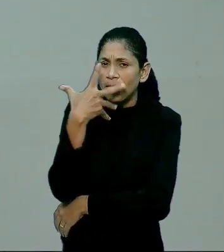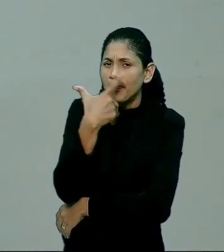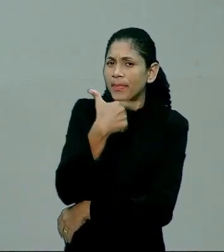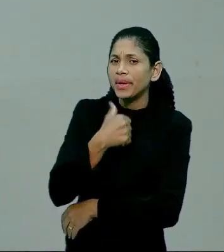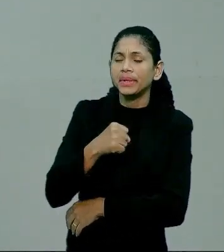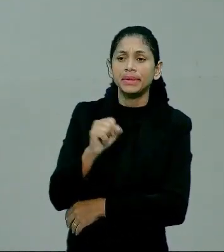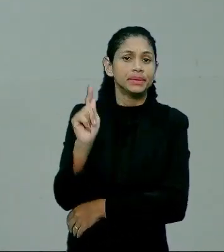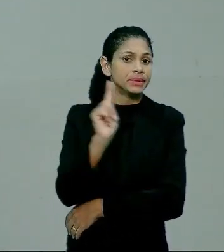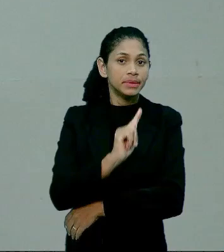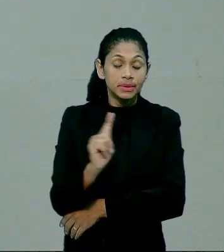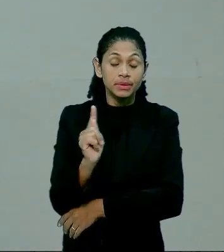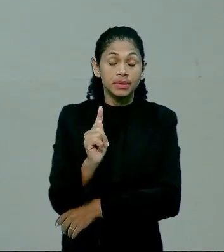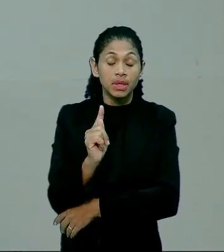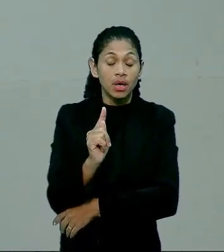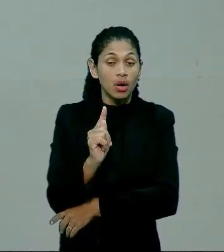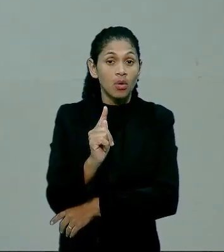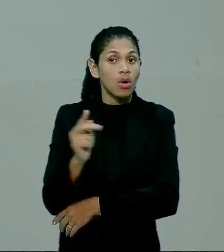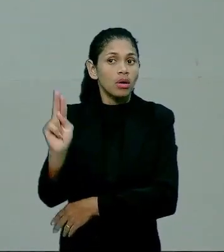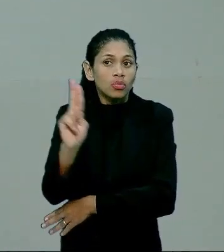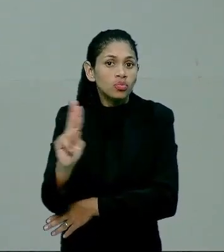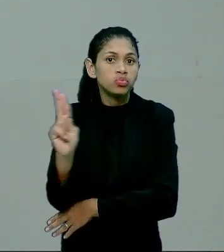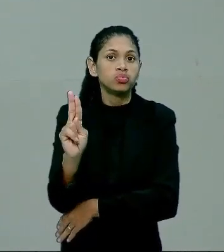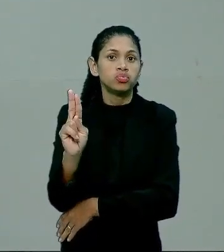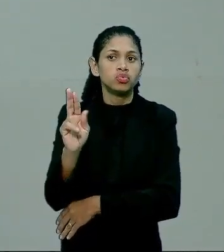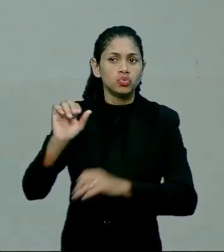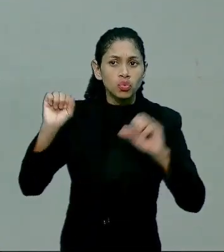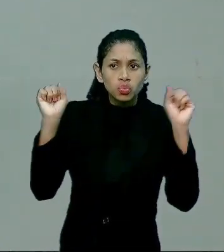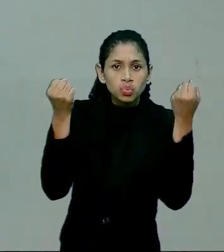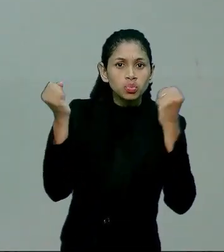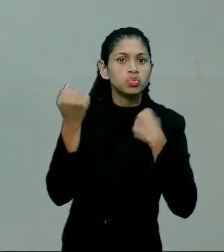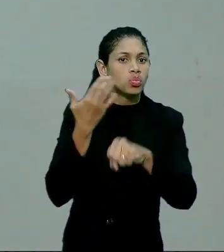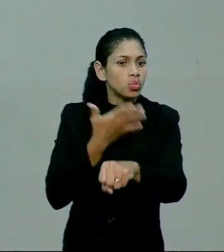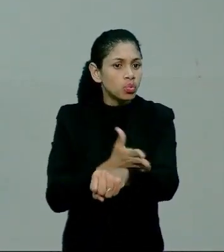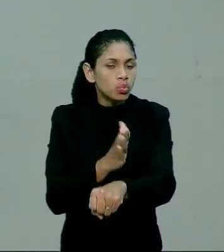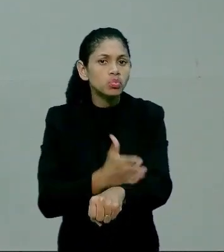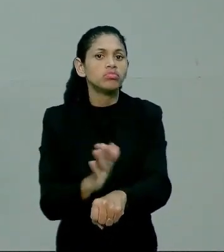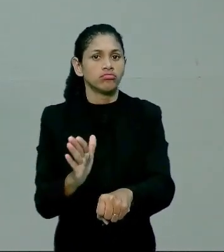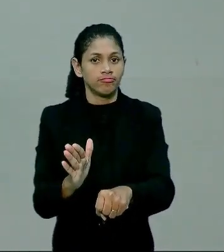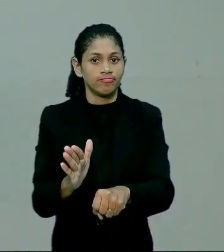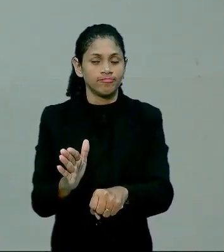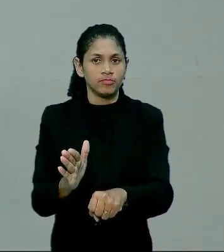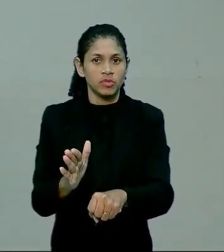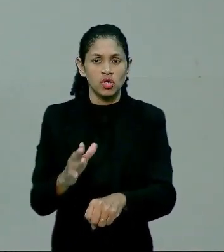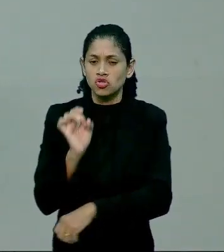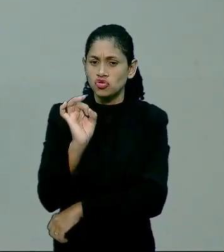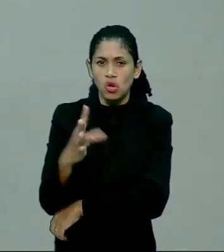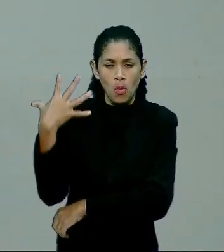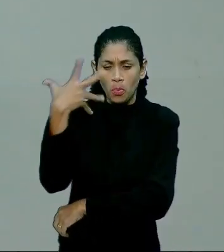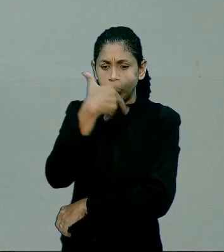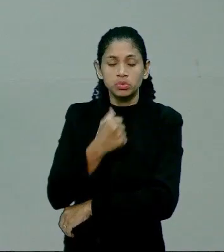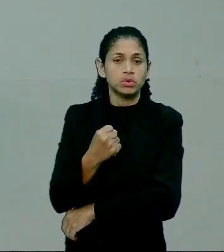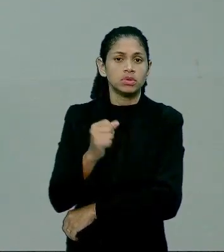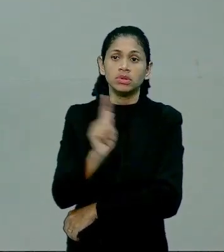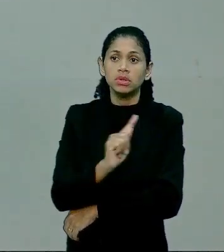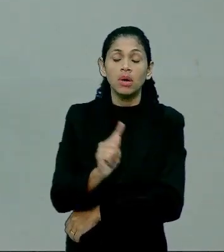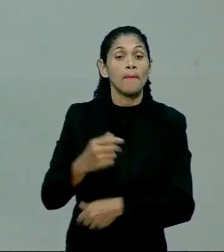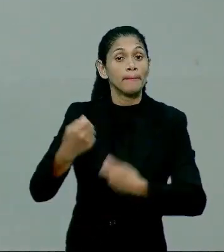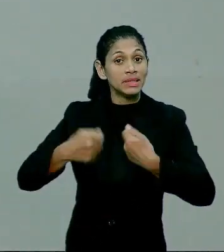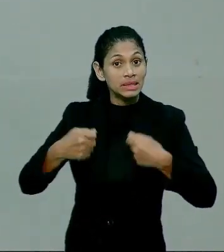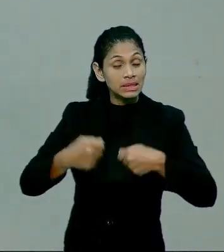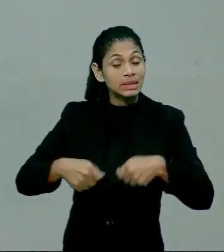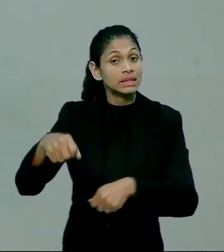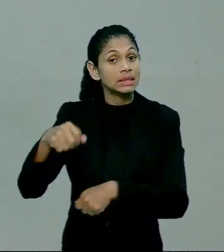e funcional. Então, ó, não adianta ser bonitozinho de aparência, tem que ser valioso, precioso